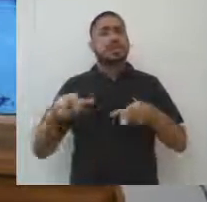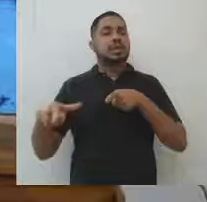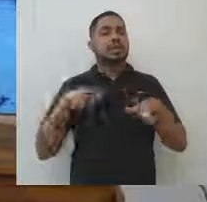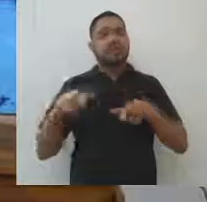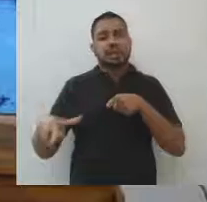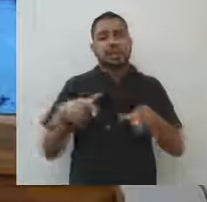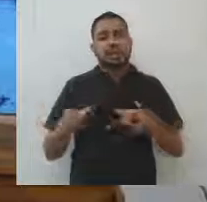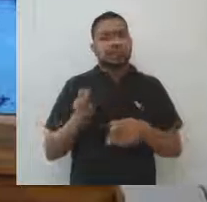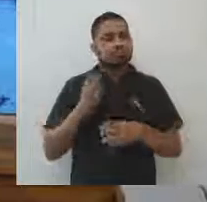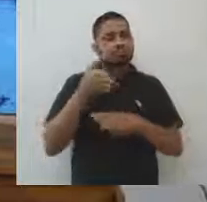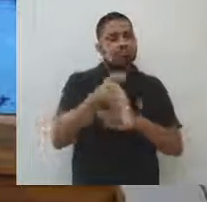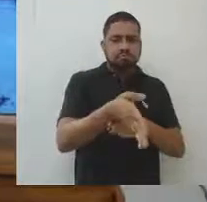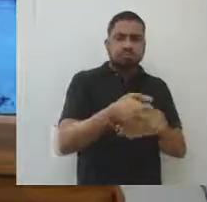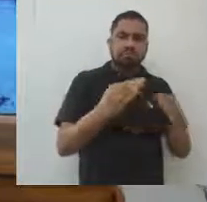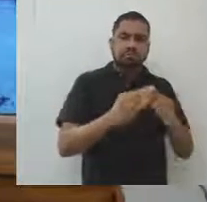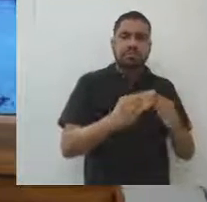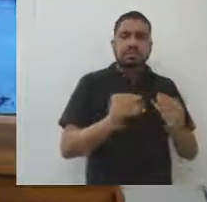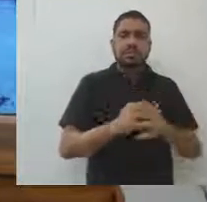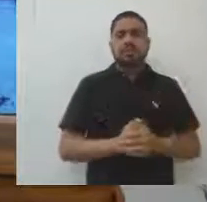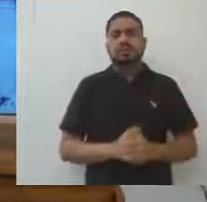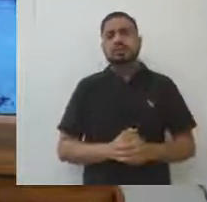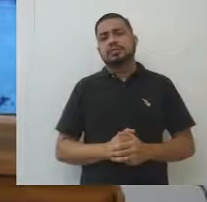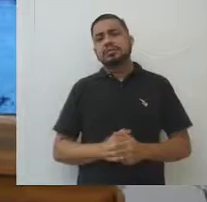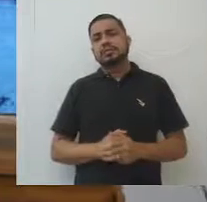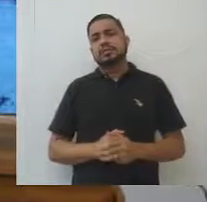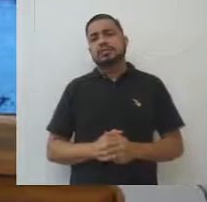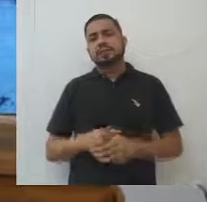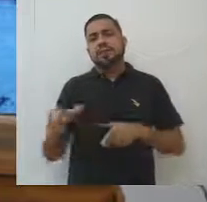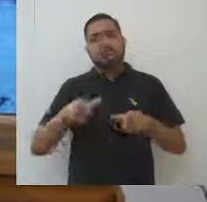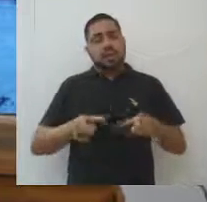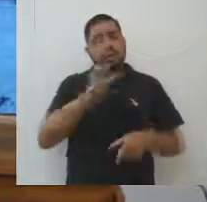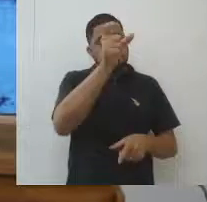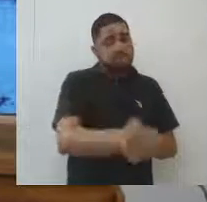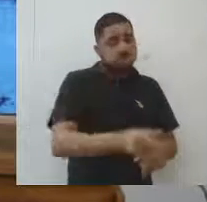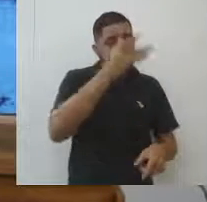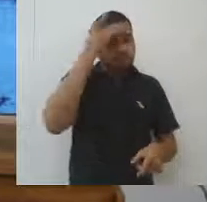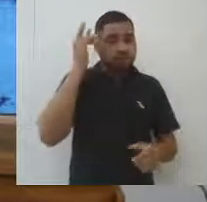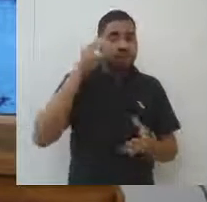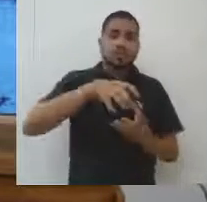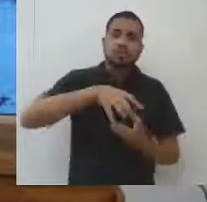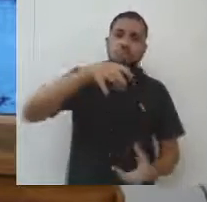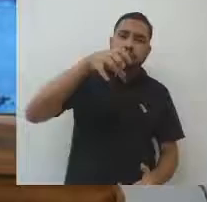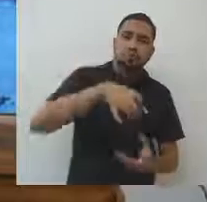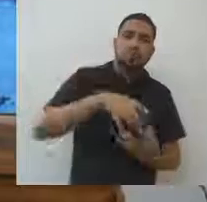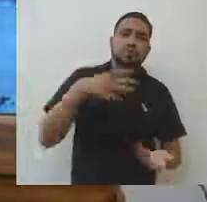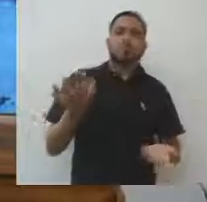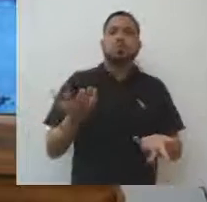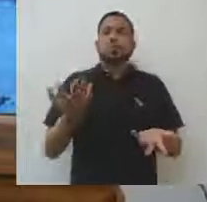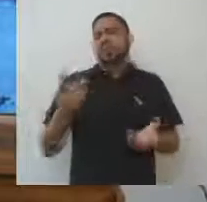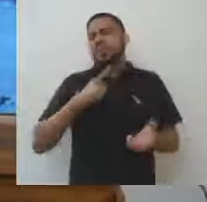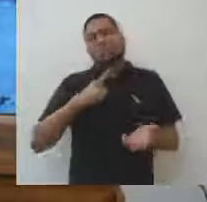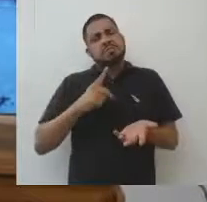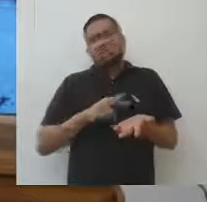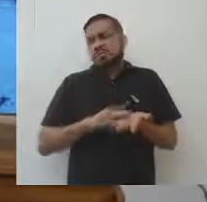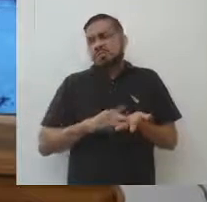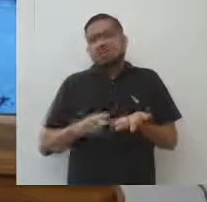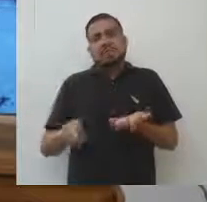trabalhar indo em casa, trabalhar para aquela pessoa, aquele idoso que está... Então, tem